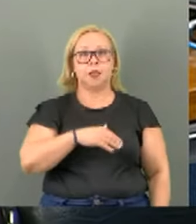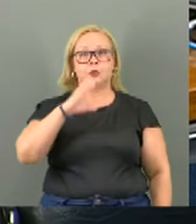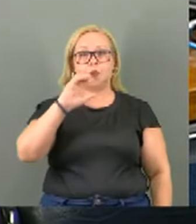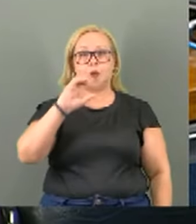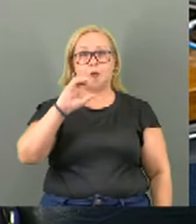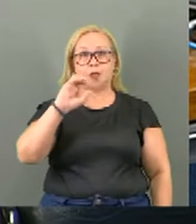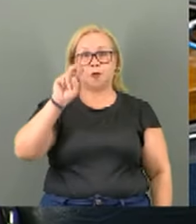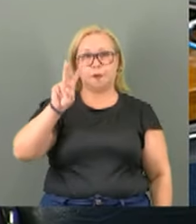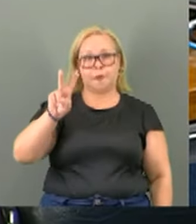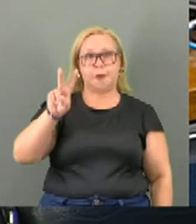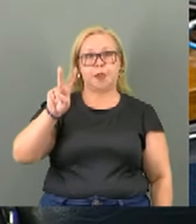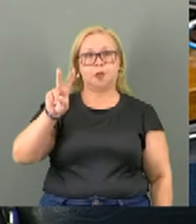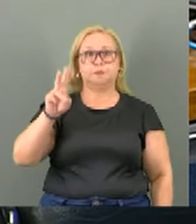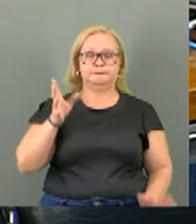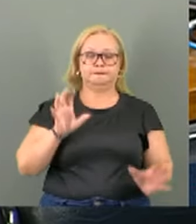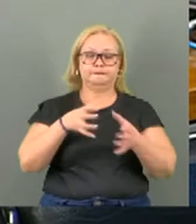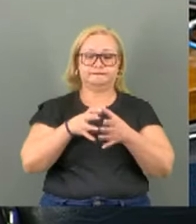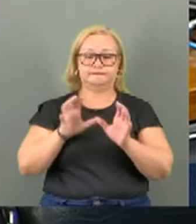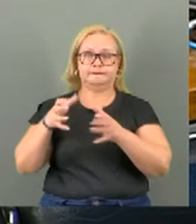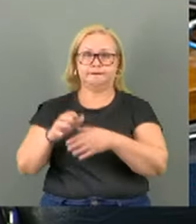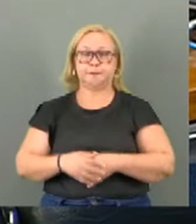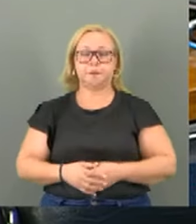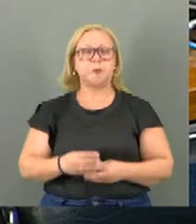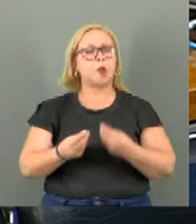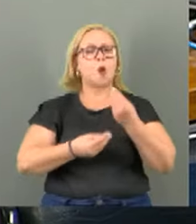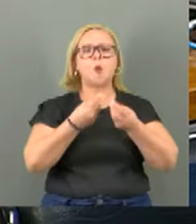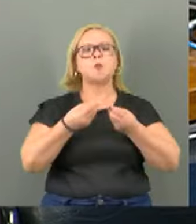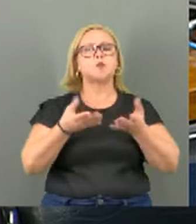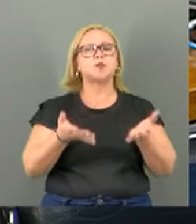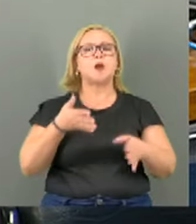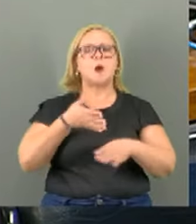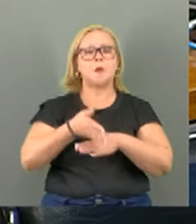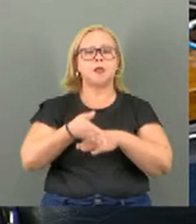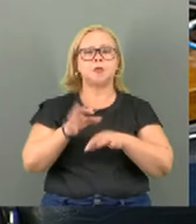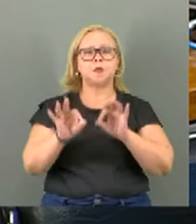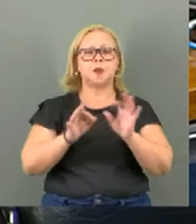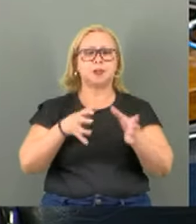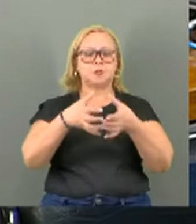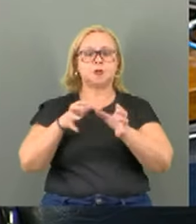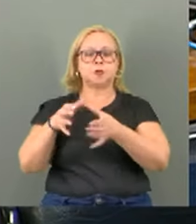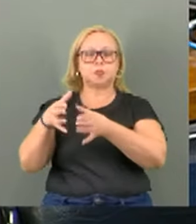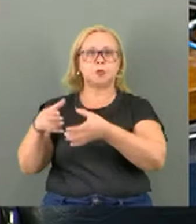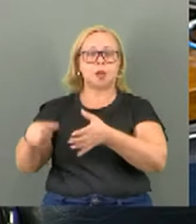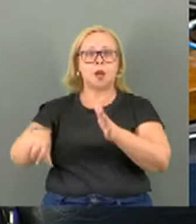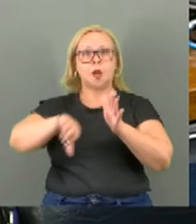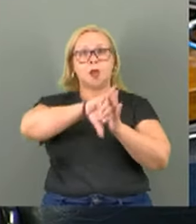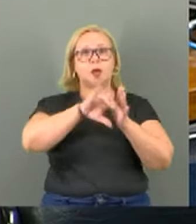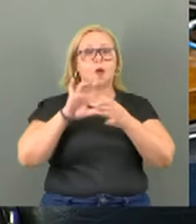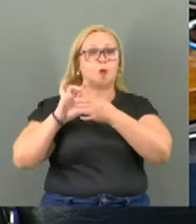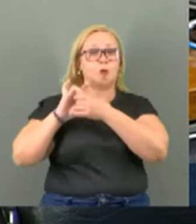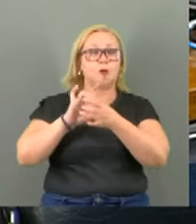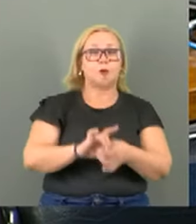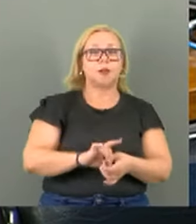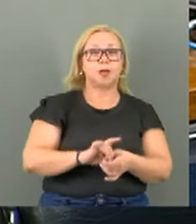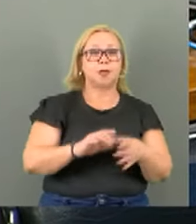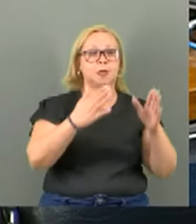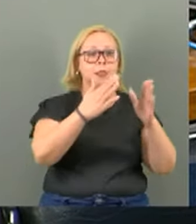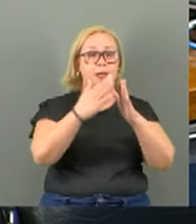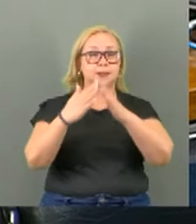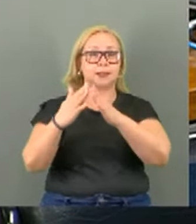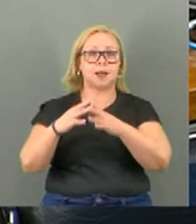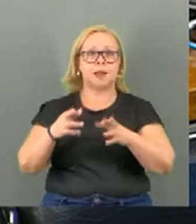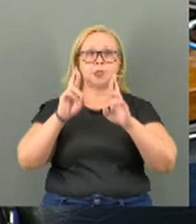os meandros da participação dessas organizações criminosas no contexto do universo das casas de aposta,